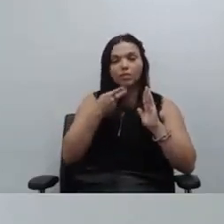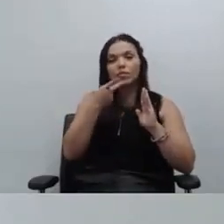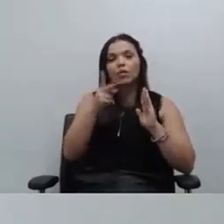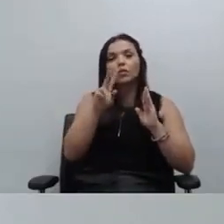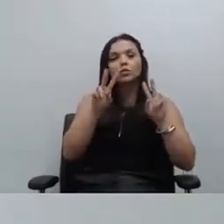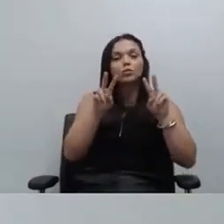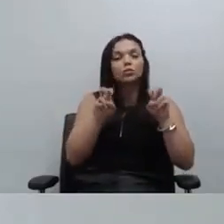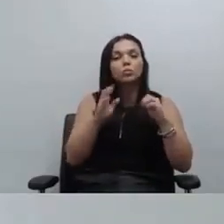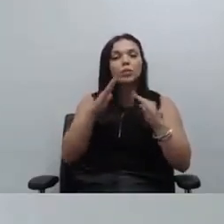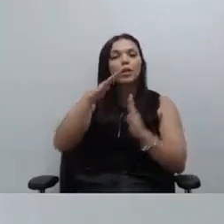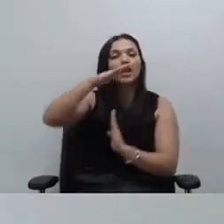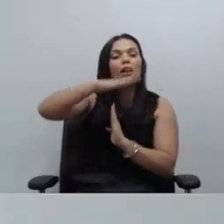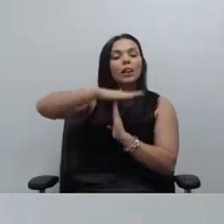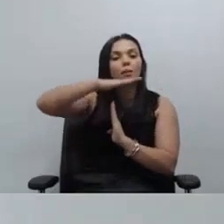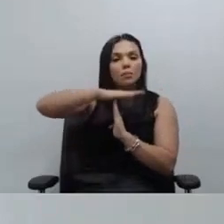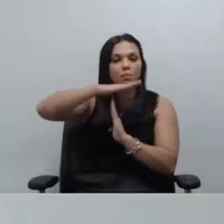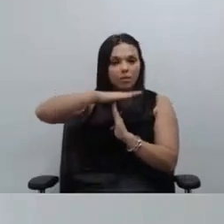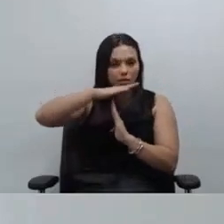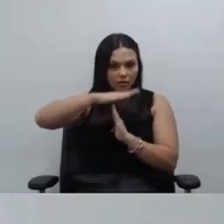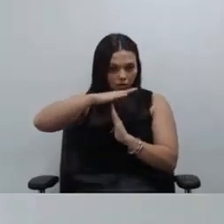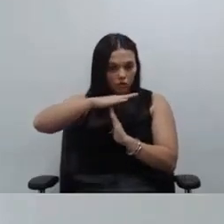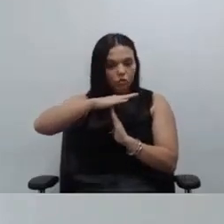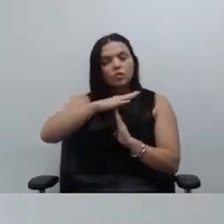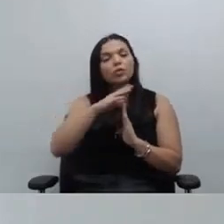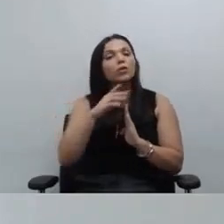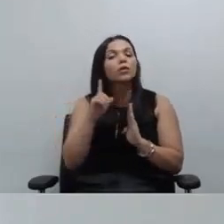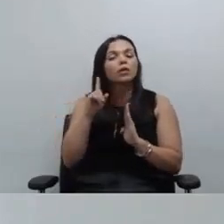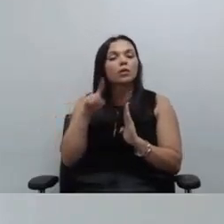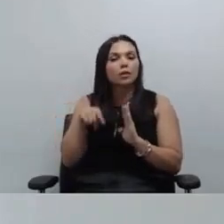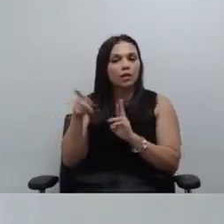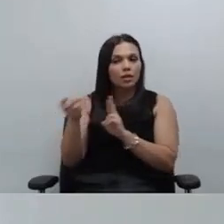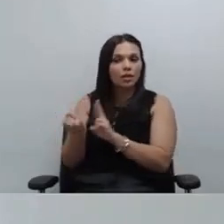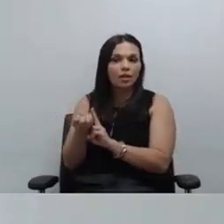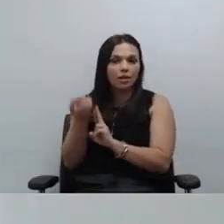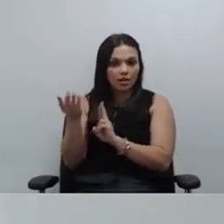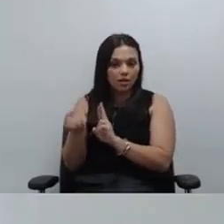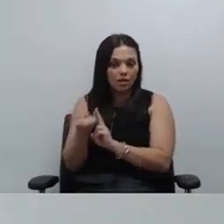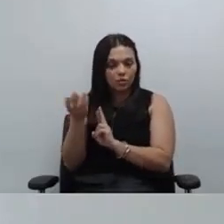na mesma linha do que bem trouxe a conselheira relatora.